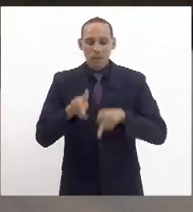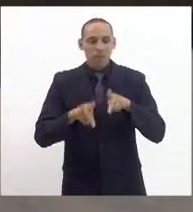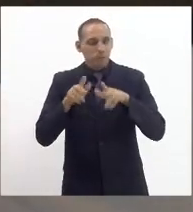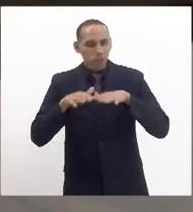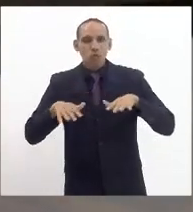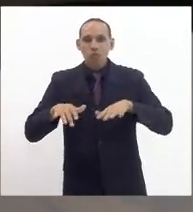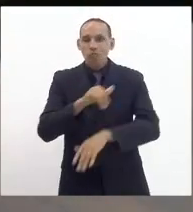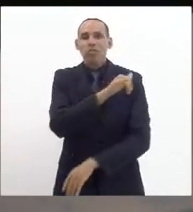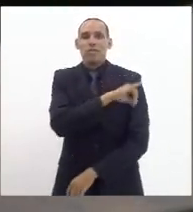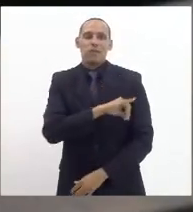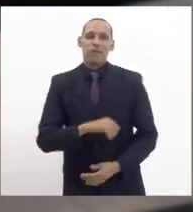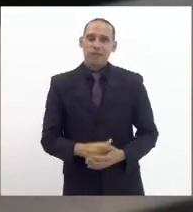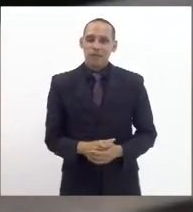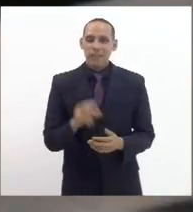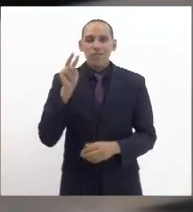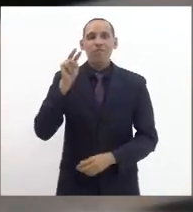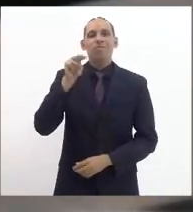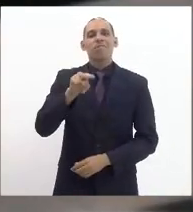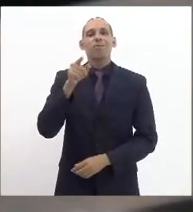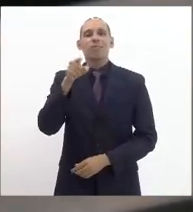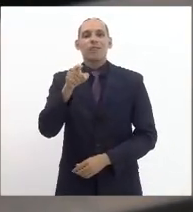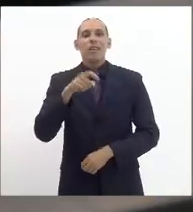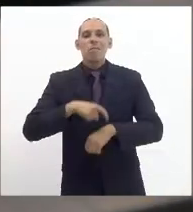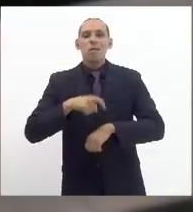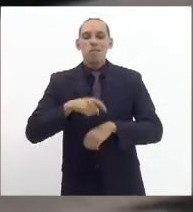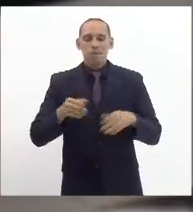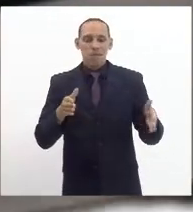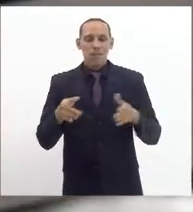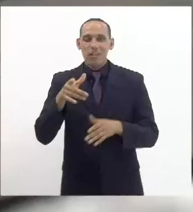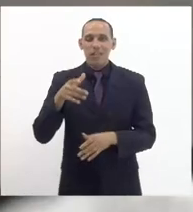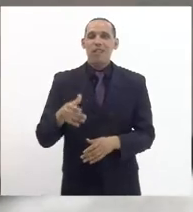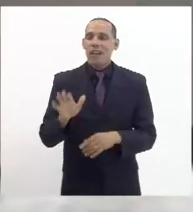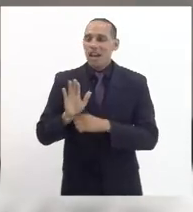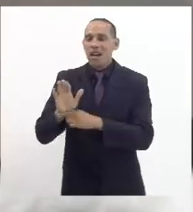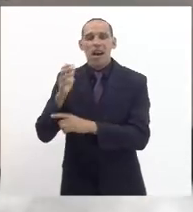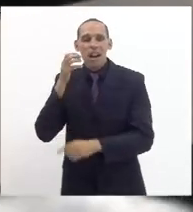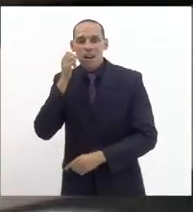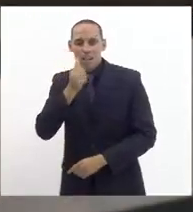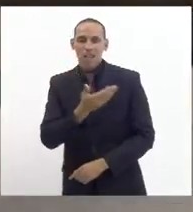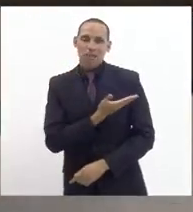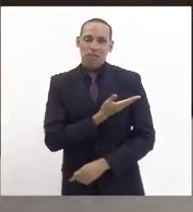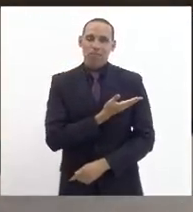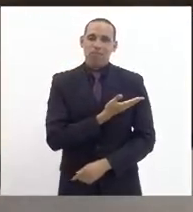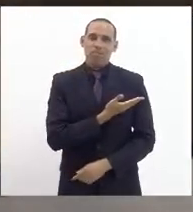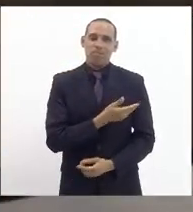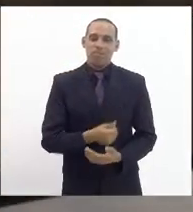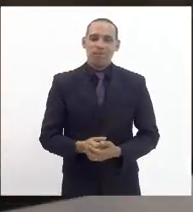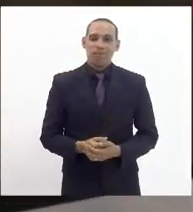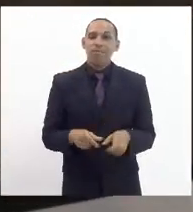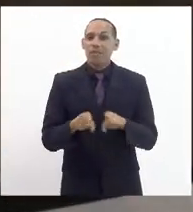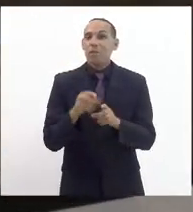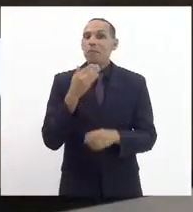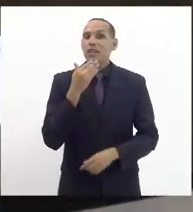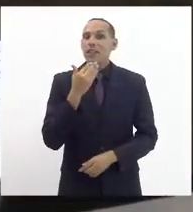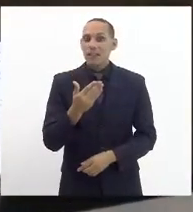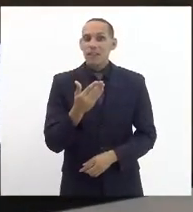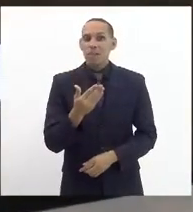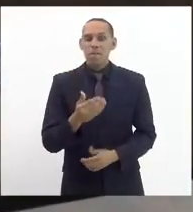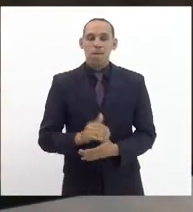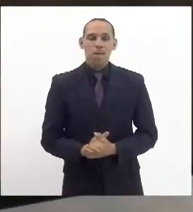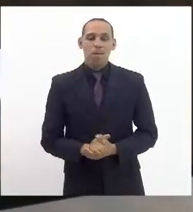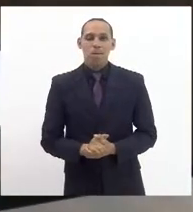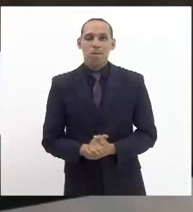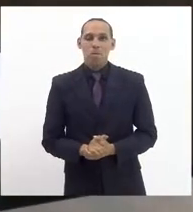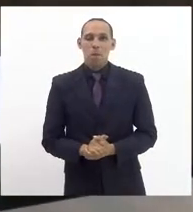população fluminense ao ver o seu momento onde você salvou um amigo. E eu queria também pedir, presidente, que eu já